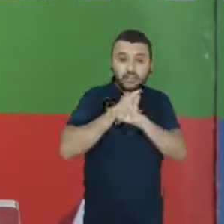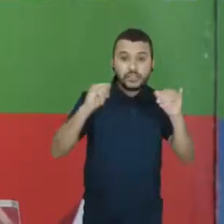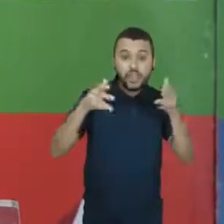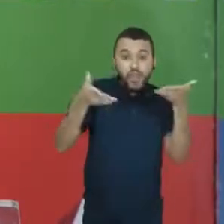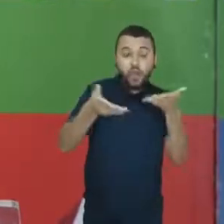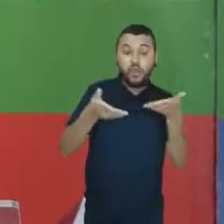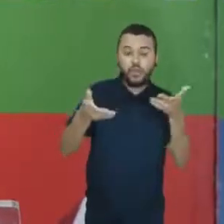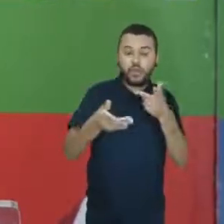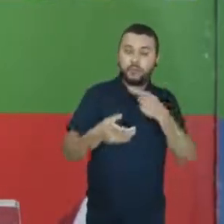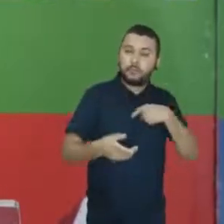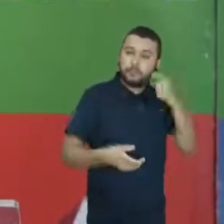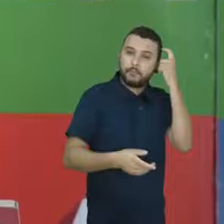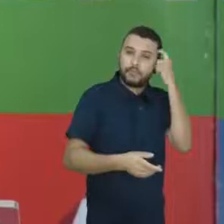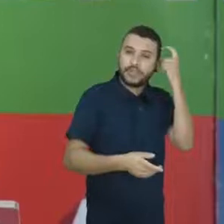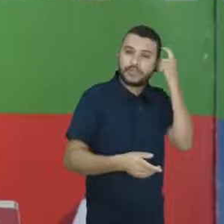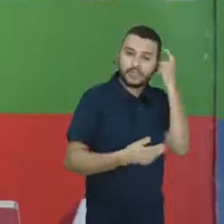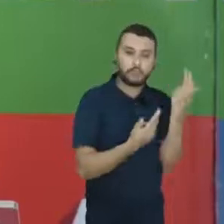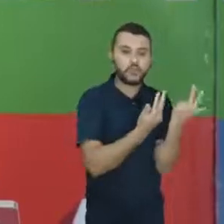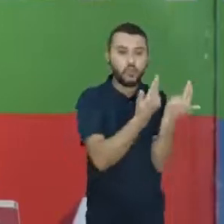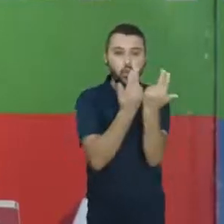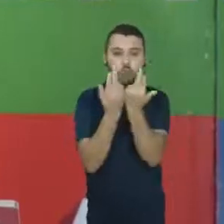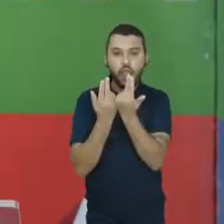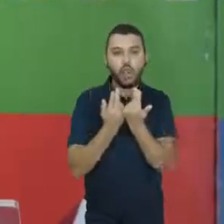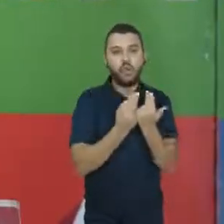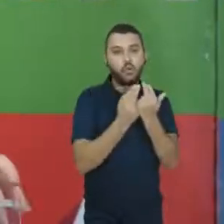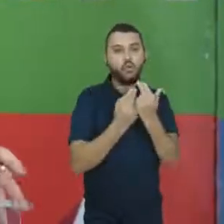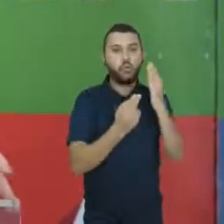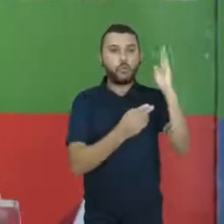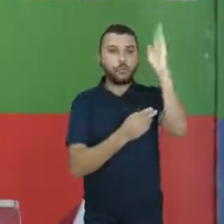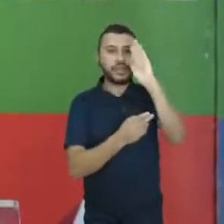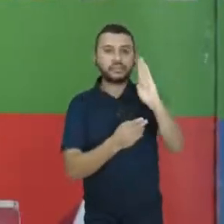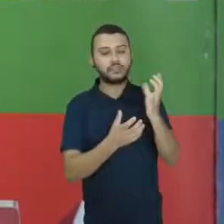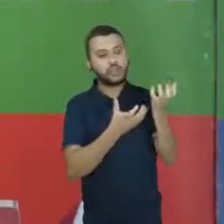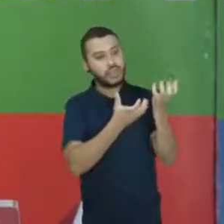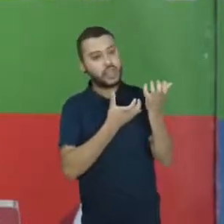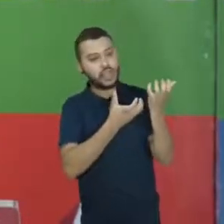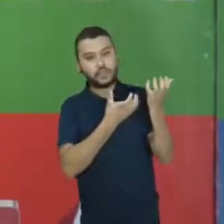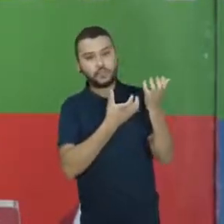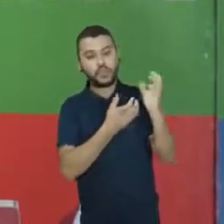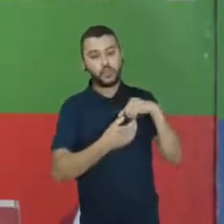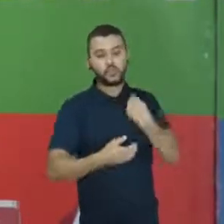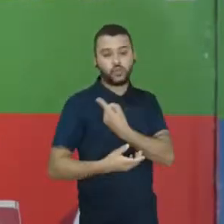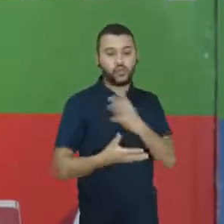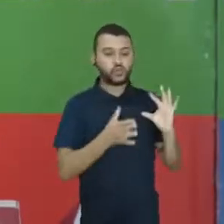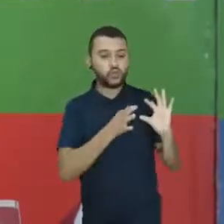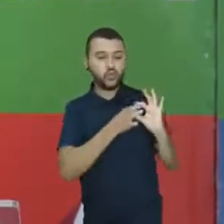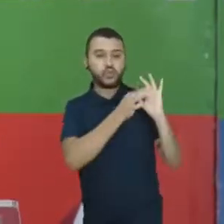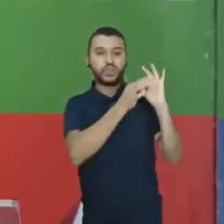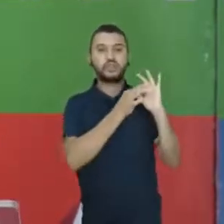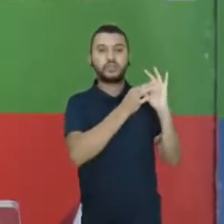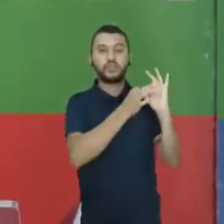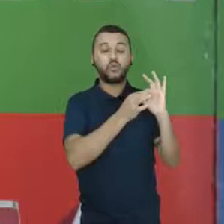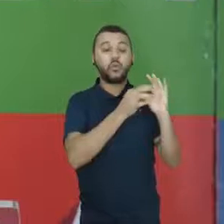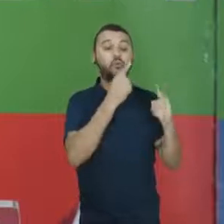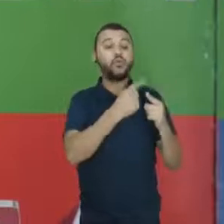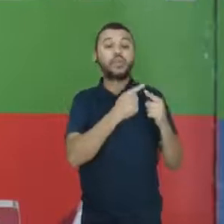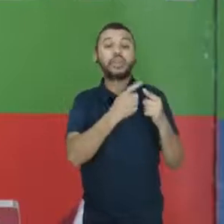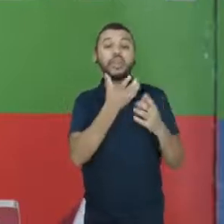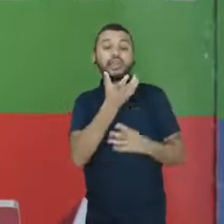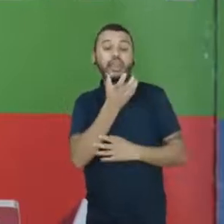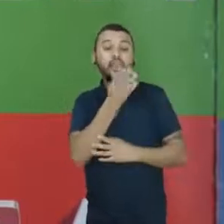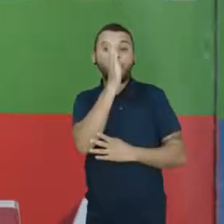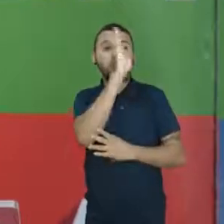pensamos da mesma forma o Brasil que queremos. Estamos unidos porque quem está em jogo é um Brasil que precisa